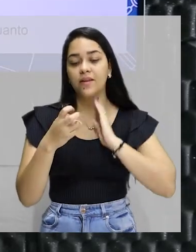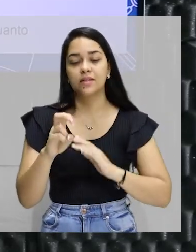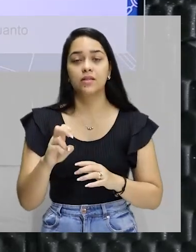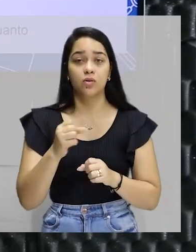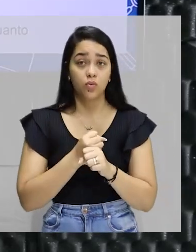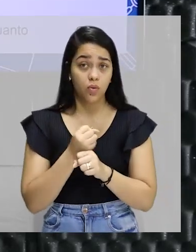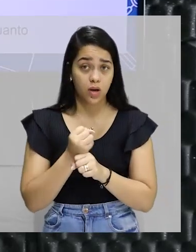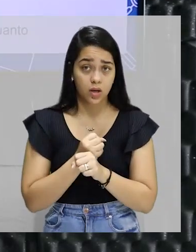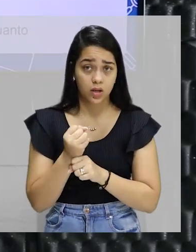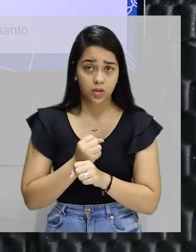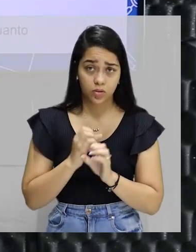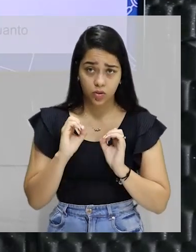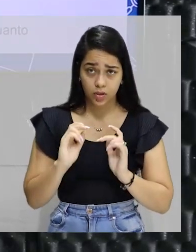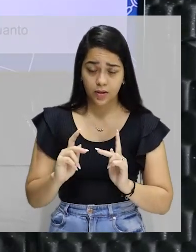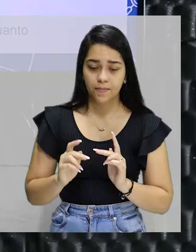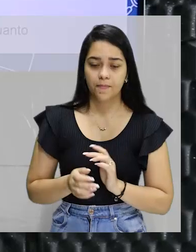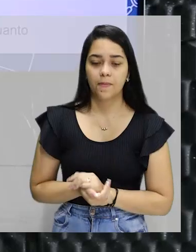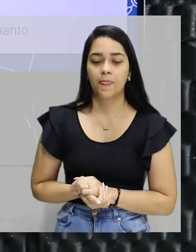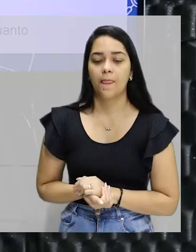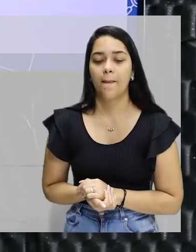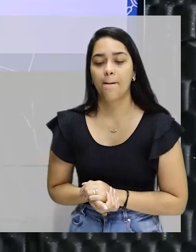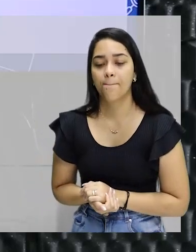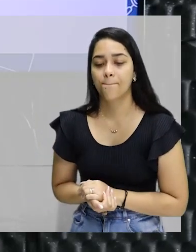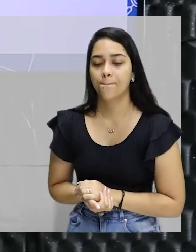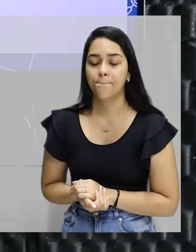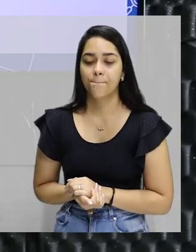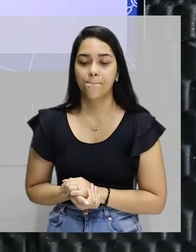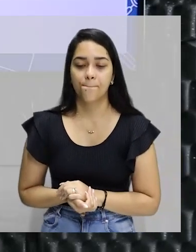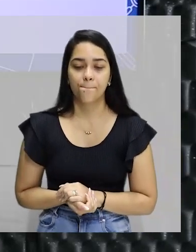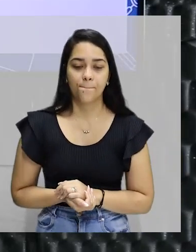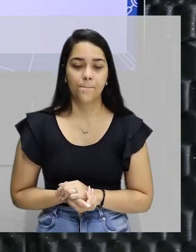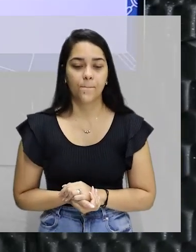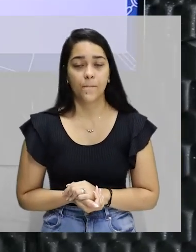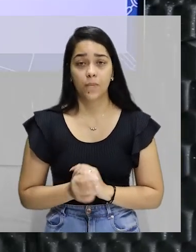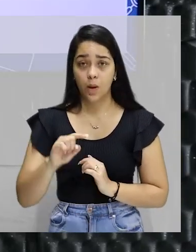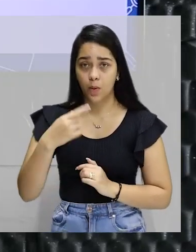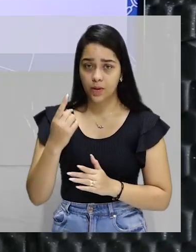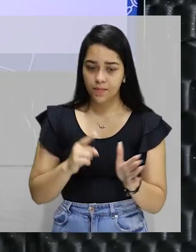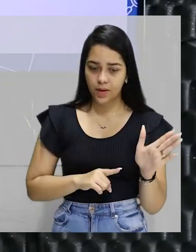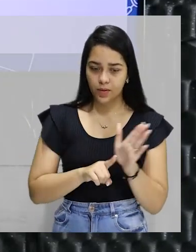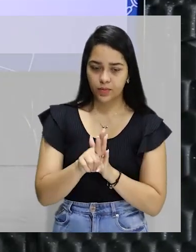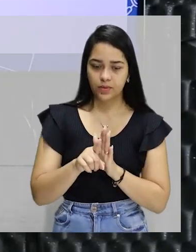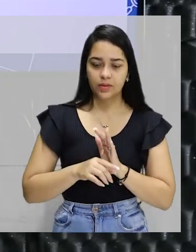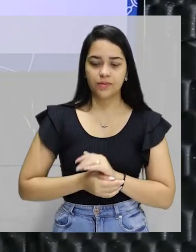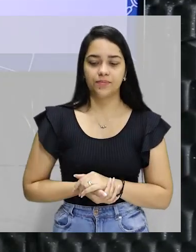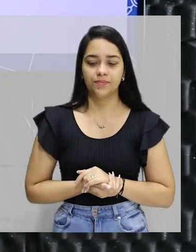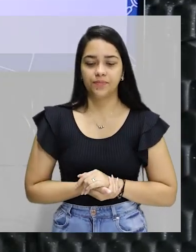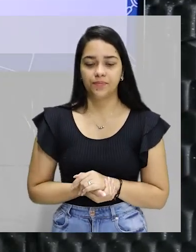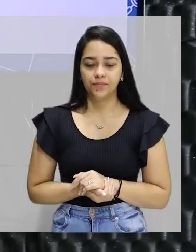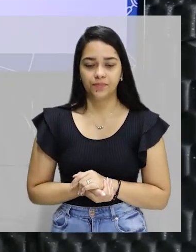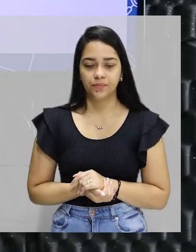25 anos, a meia-vida do elemento. Vamos a uma próxima questão. Olha só.